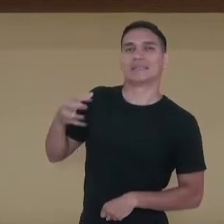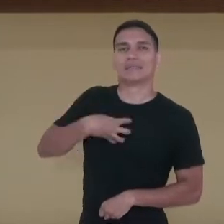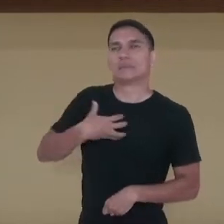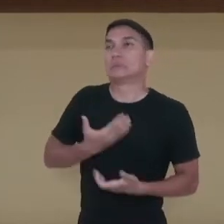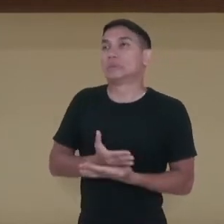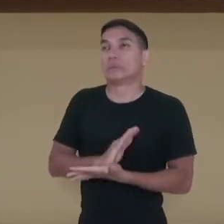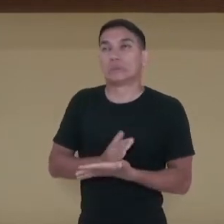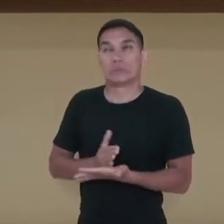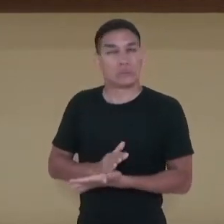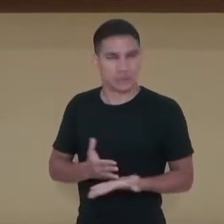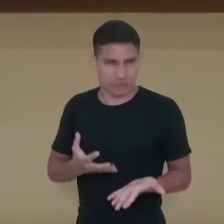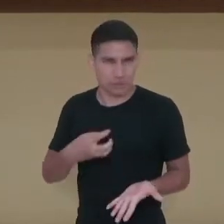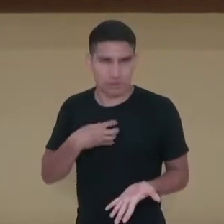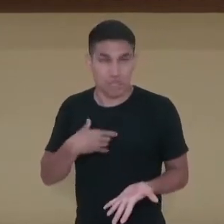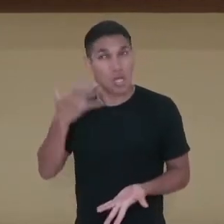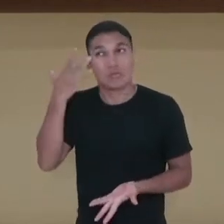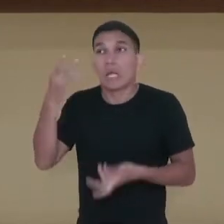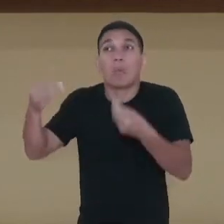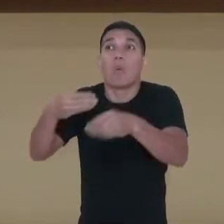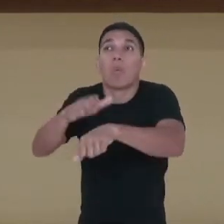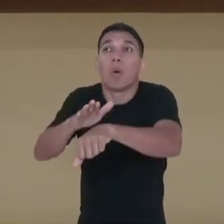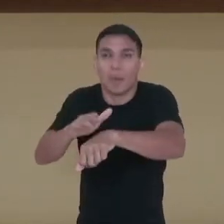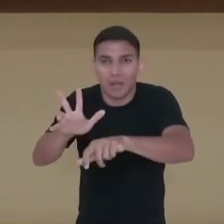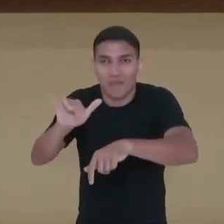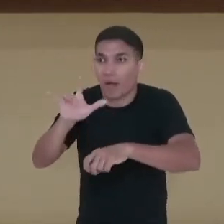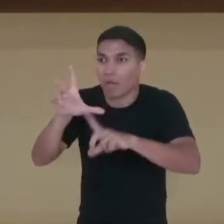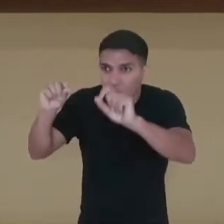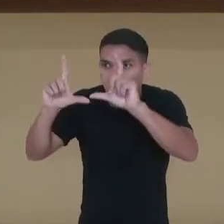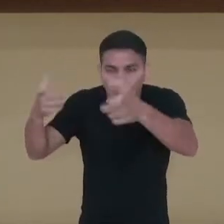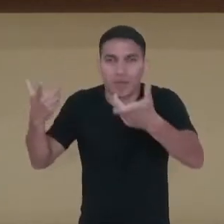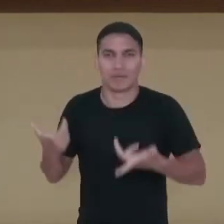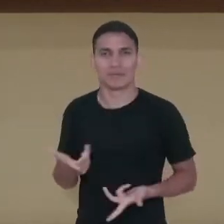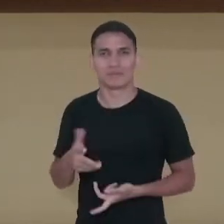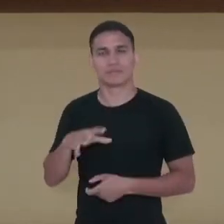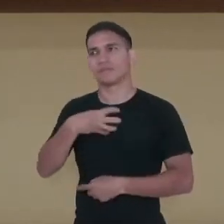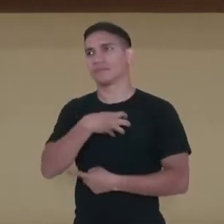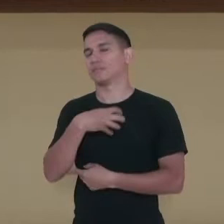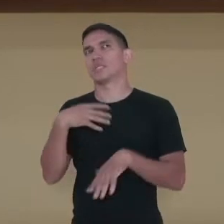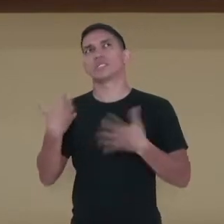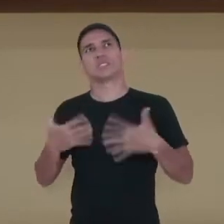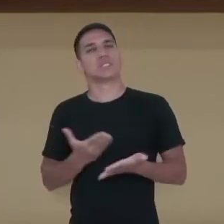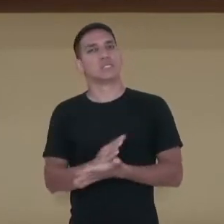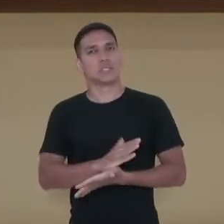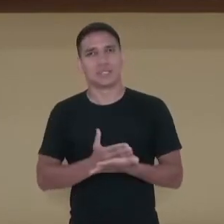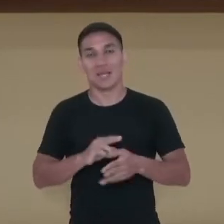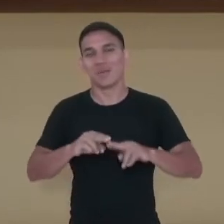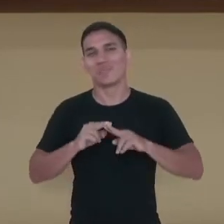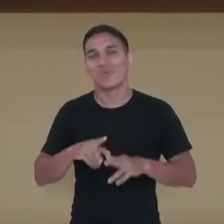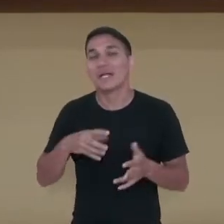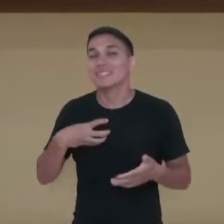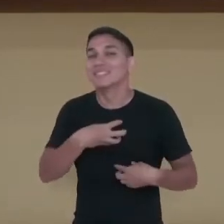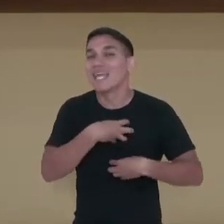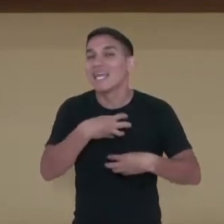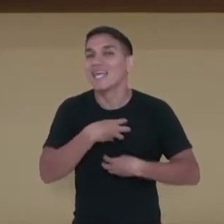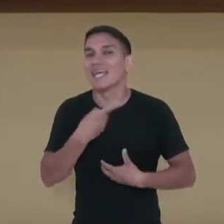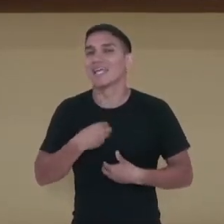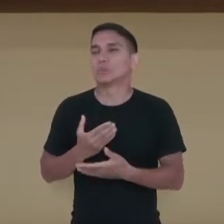agonia? Você não sabe a hora que vem a foto ou não? E fica ali agoniado esperando? Então, para ele, a